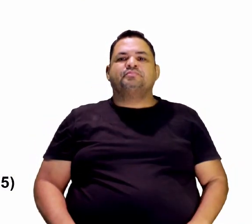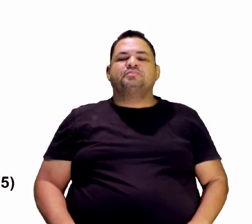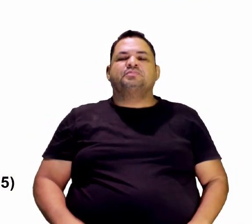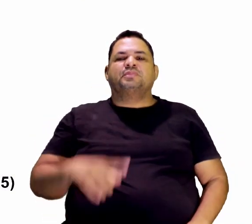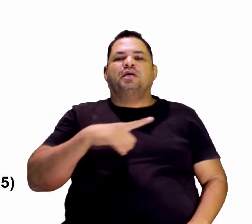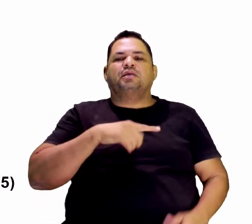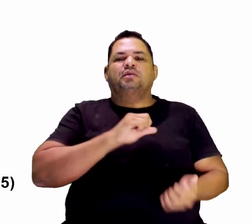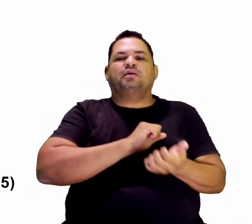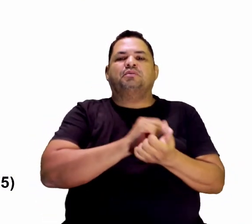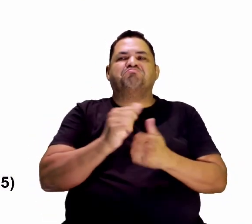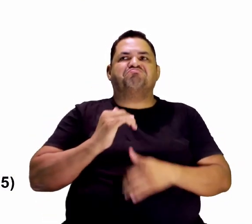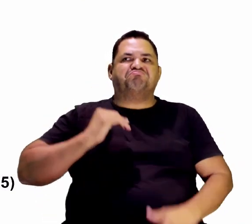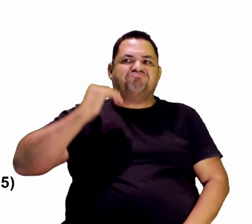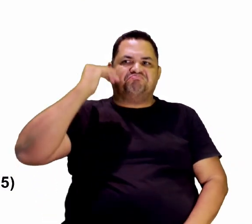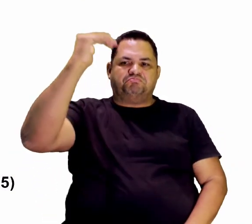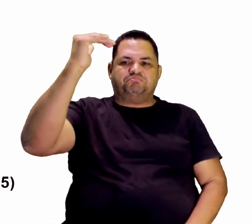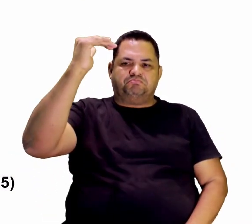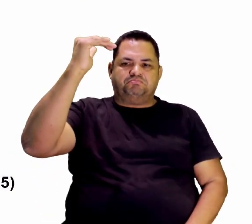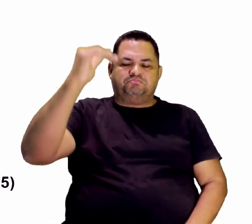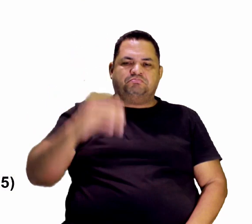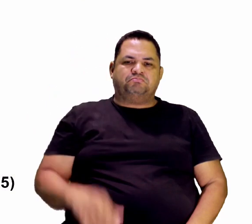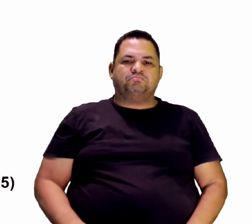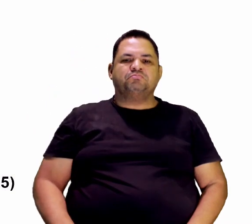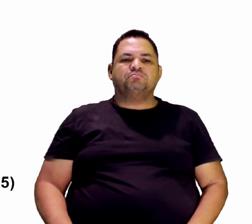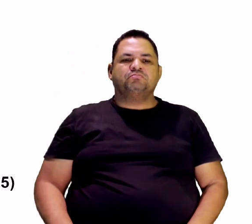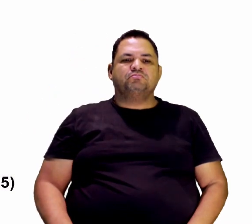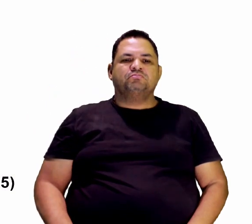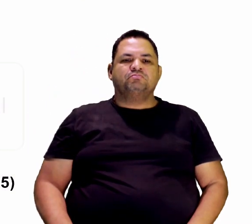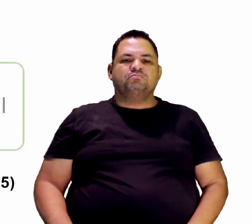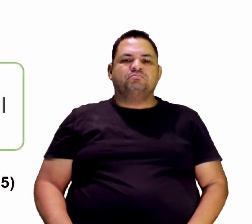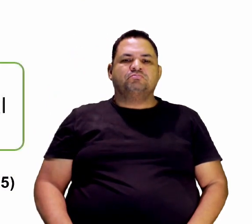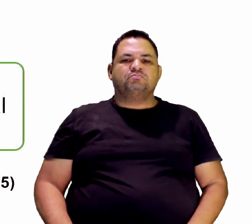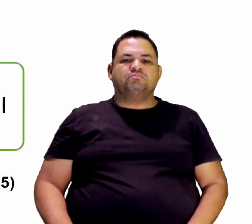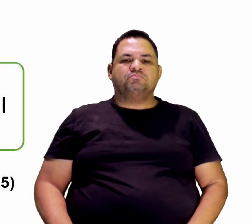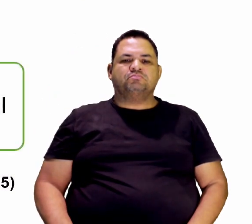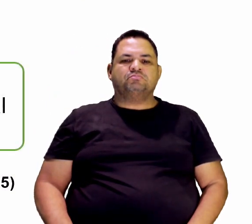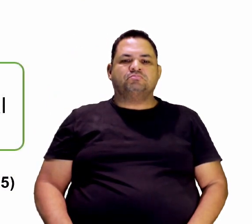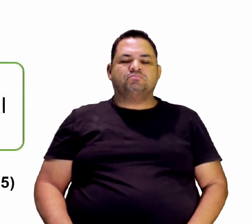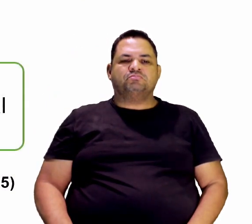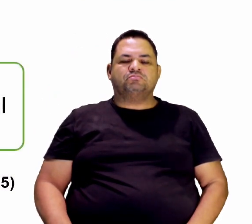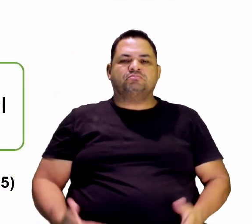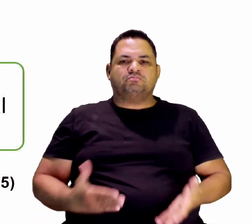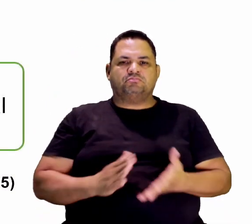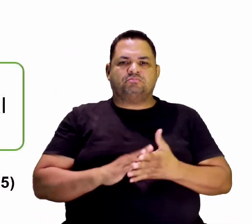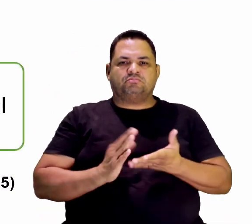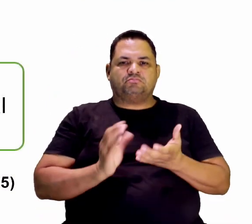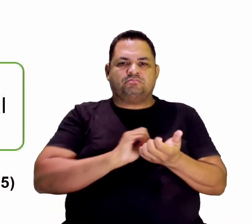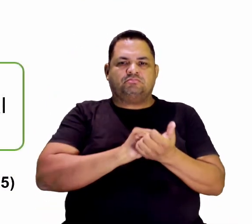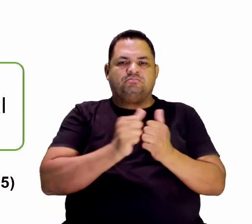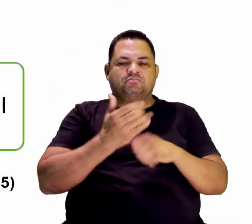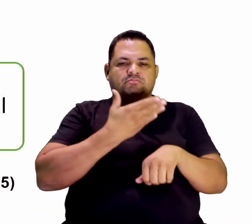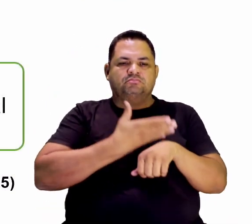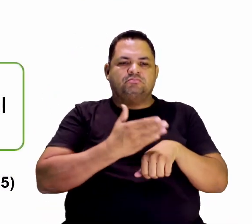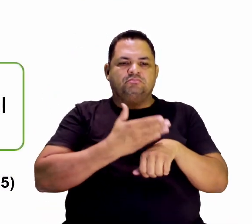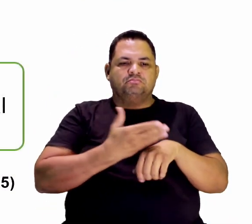de passe, certo? Que mais, Profires? Olha só, dá uma olhada nesse slide. Então eu tenho